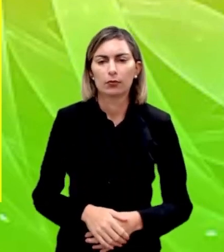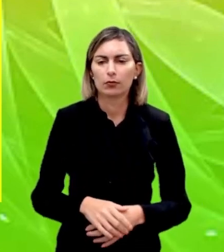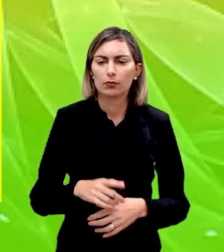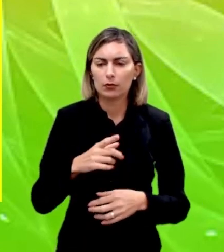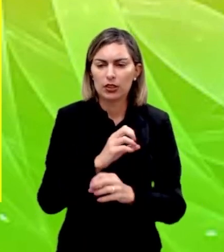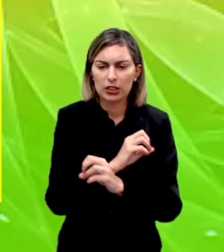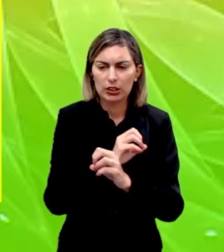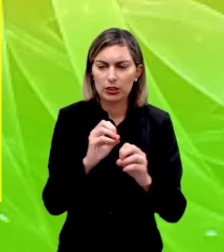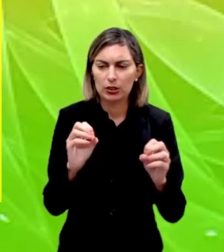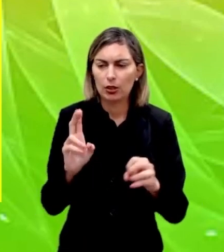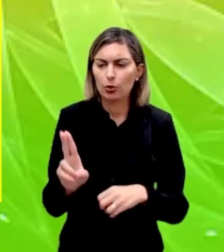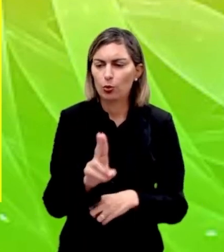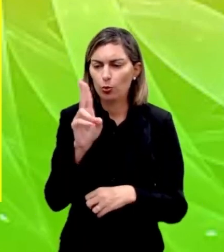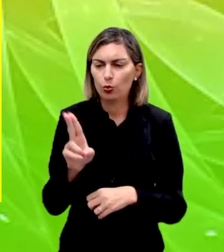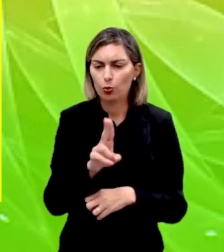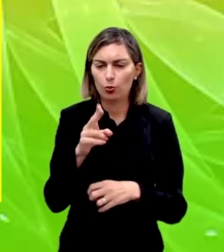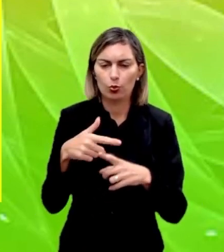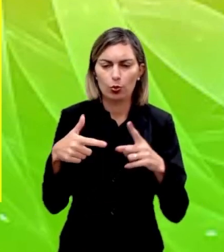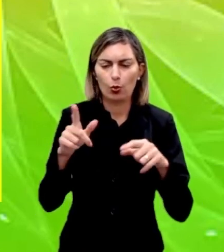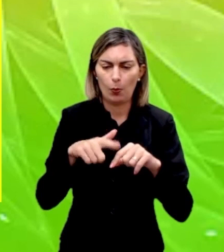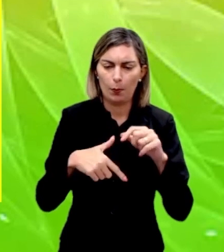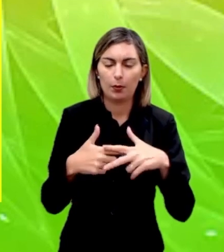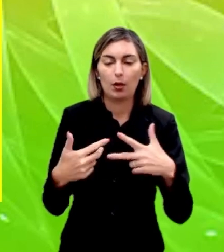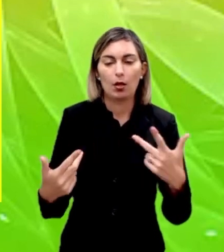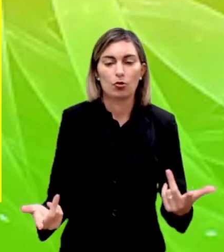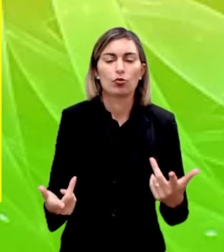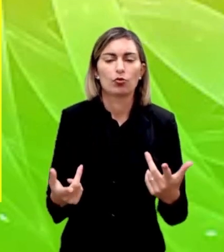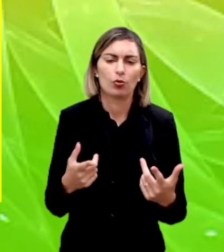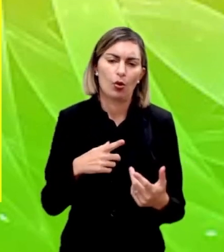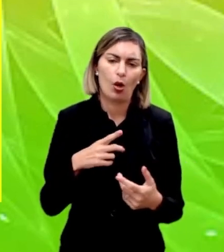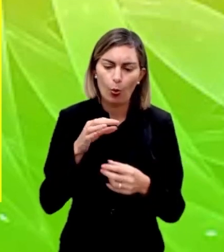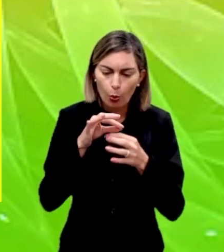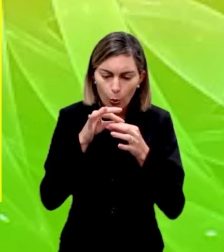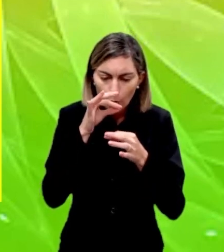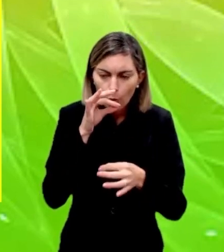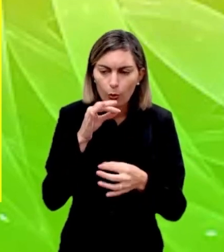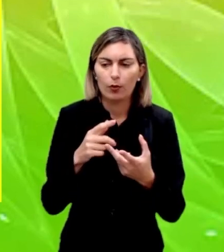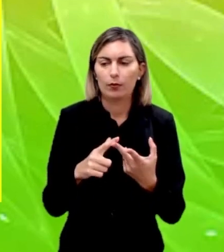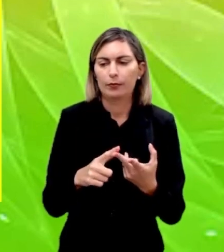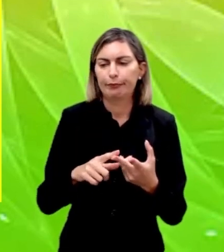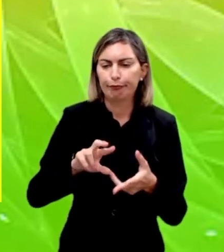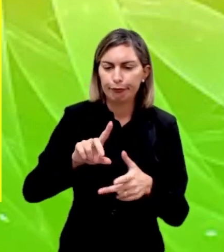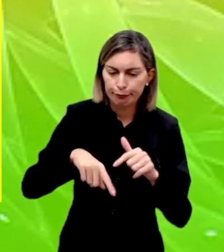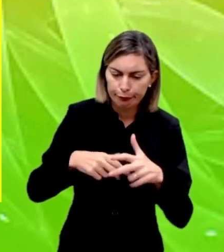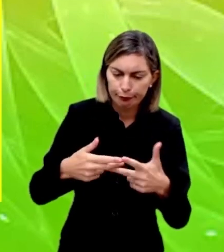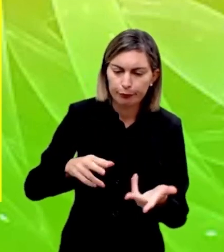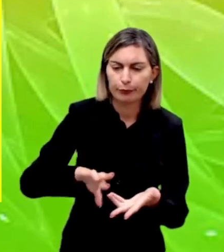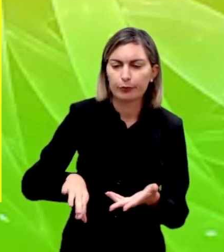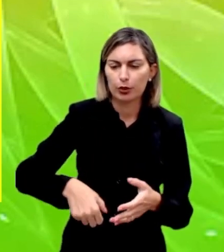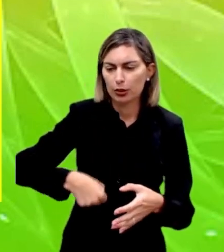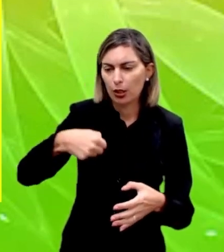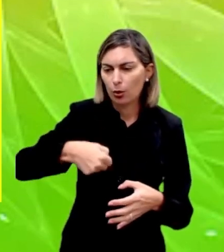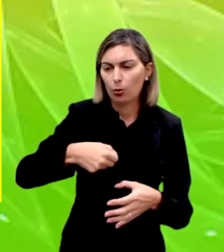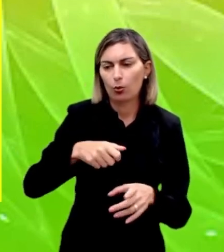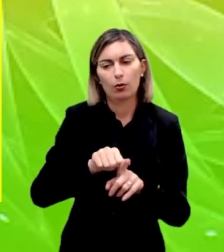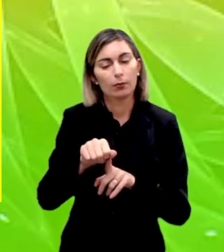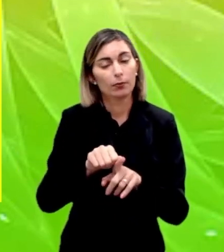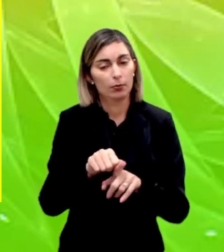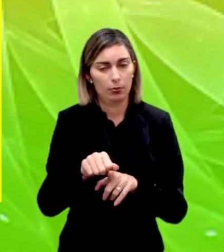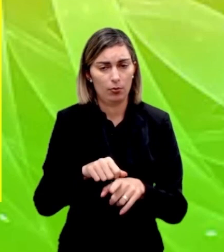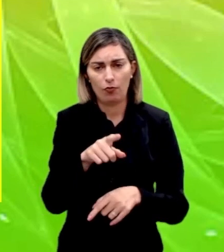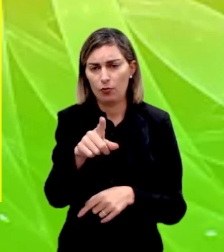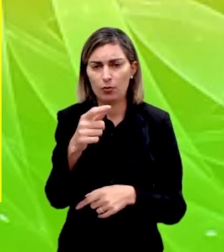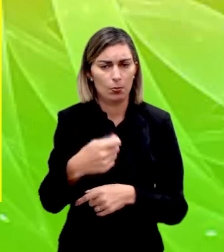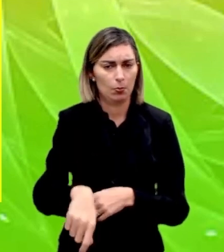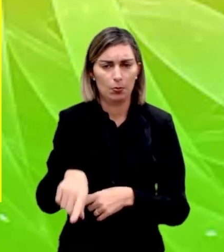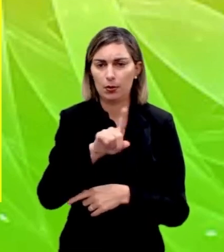o consumo de itens de plástico, como canudinhos, descartáveis e sacolas plásticas. Você não